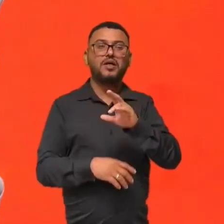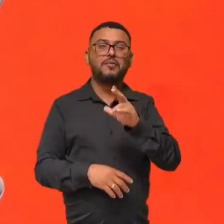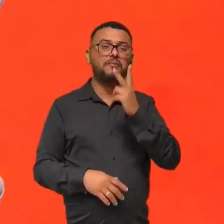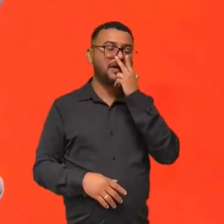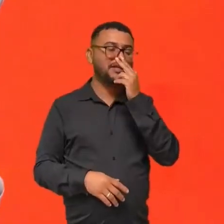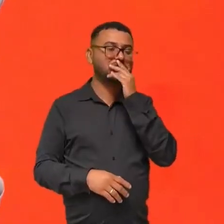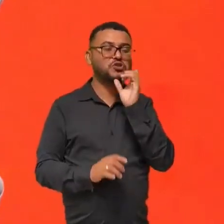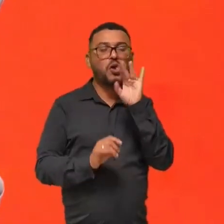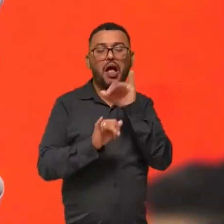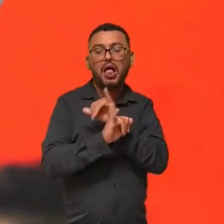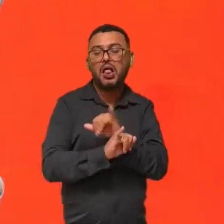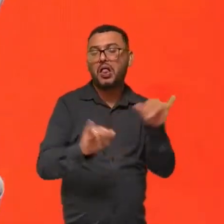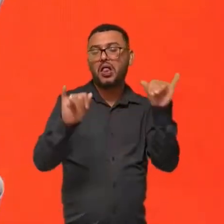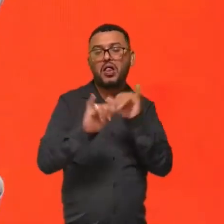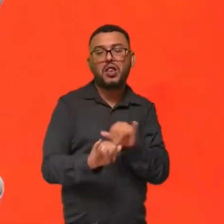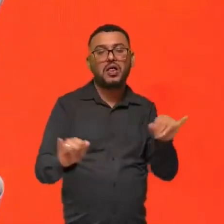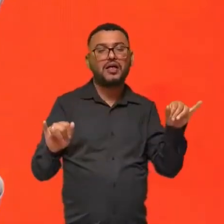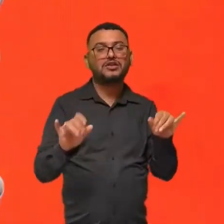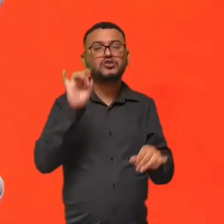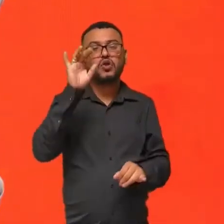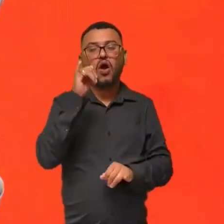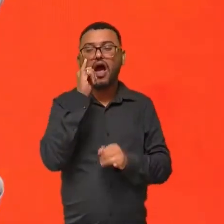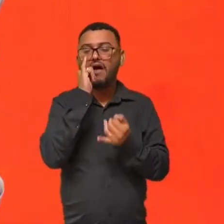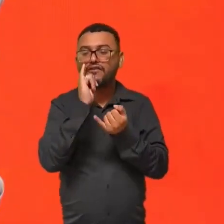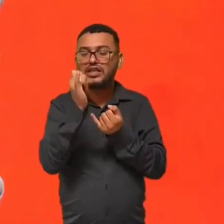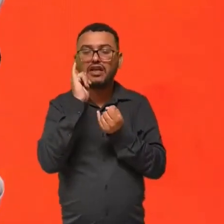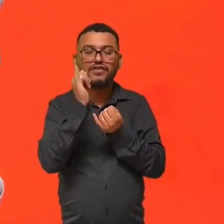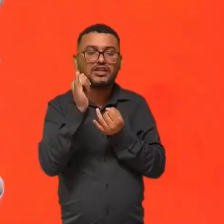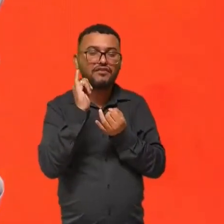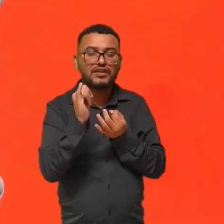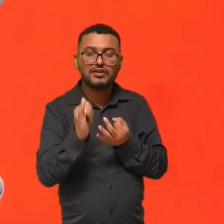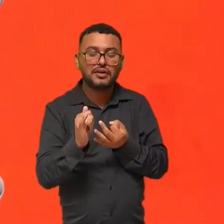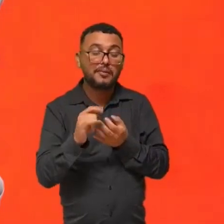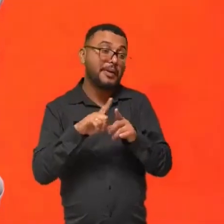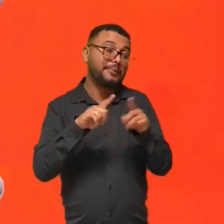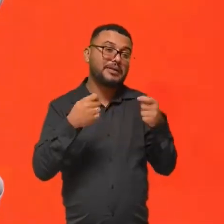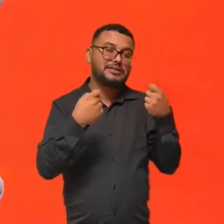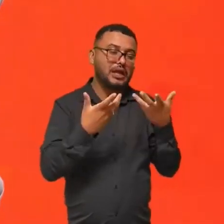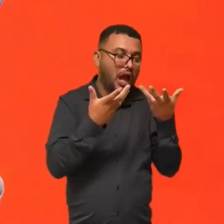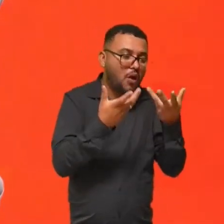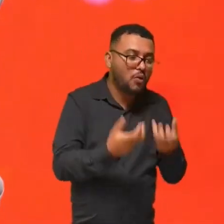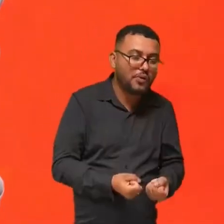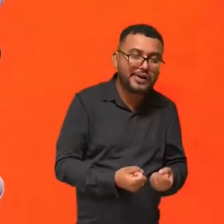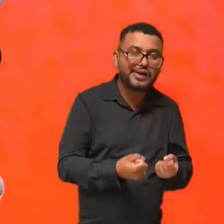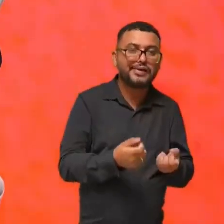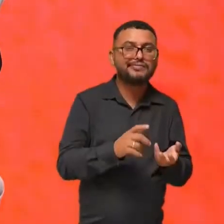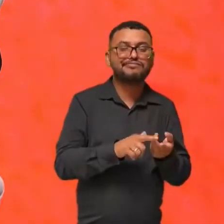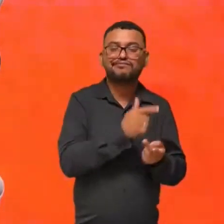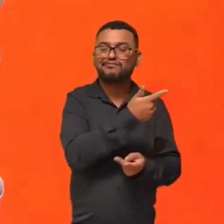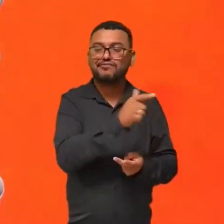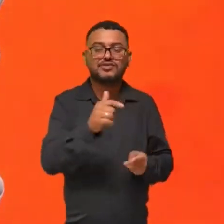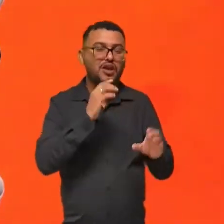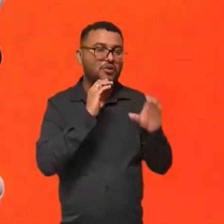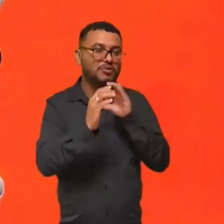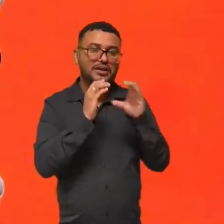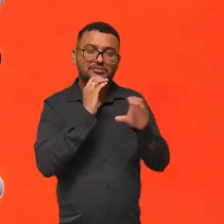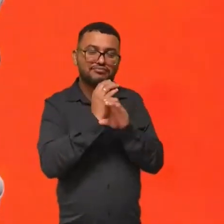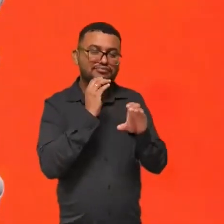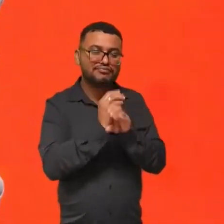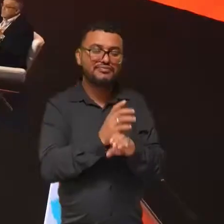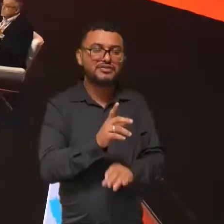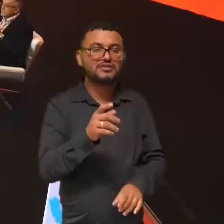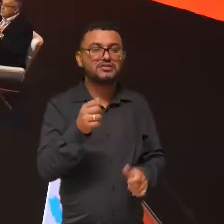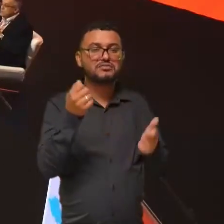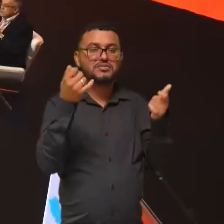só faz divulgar, o Estado não acolhe, o Estado não dialoga, o Estado não faz diagnóstico, não busca saber,